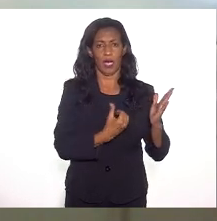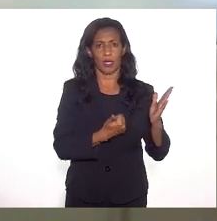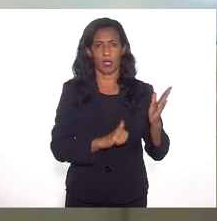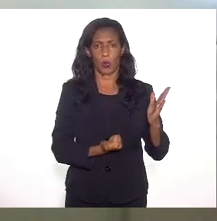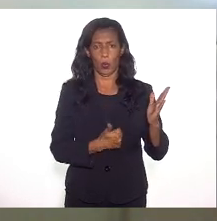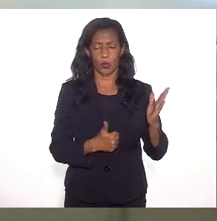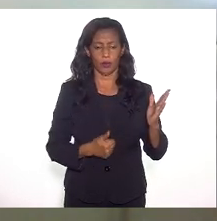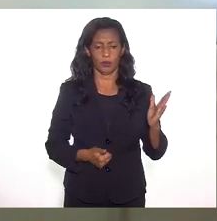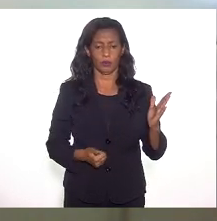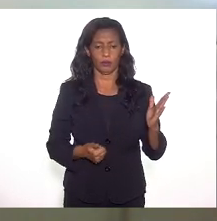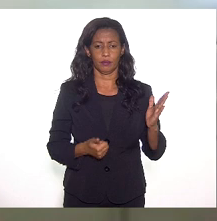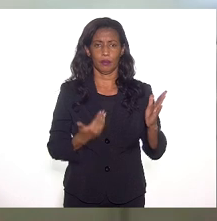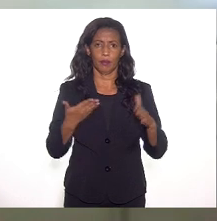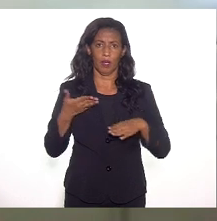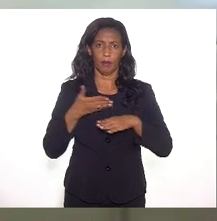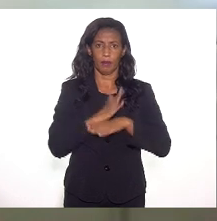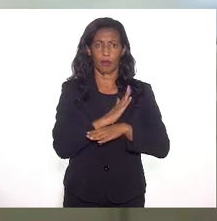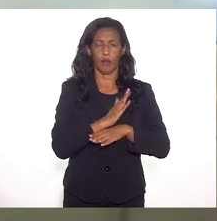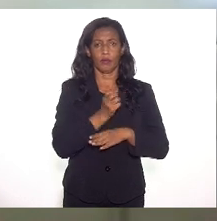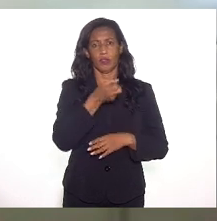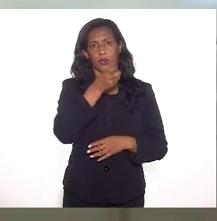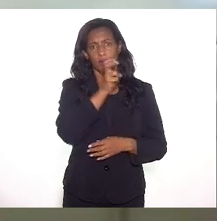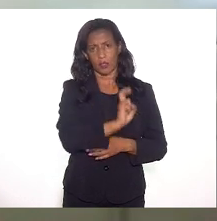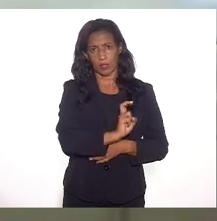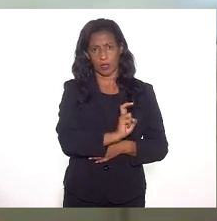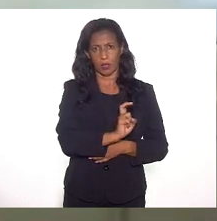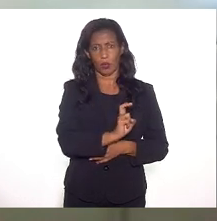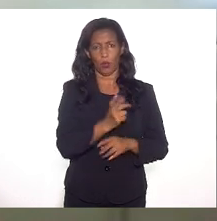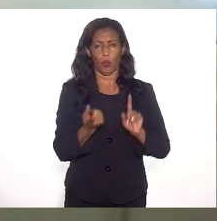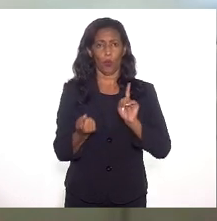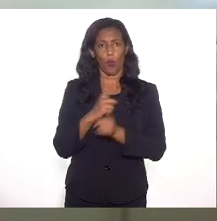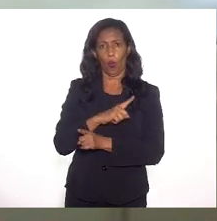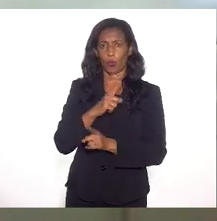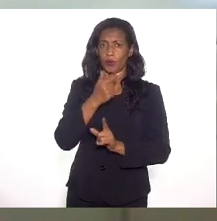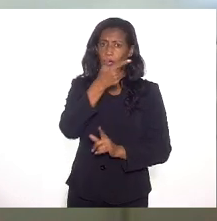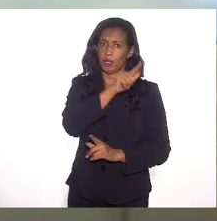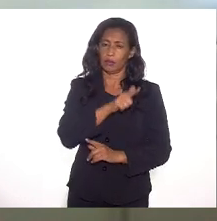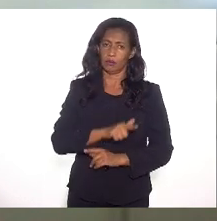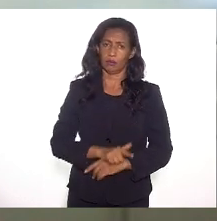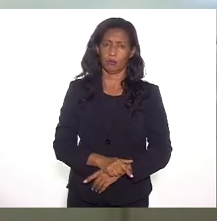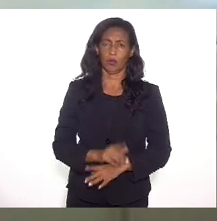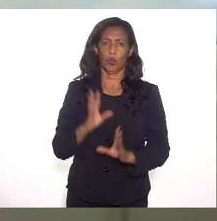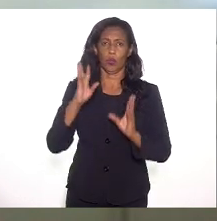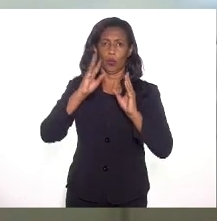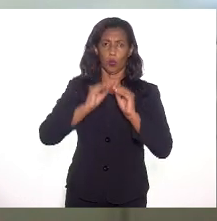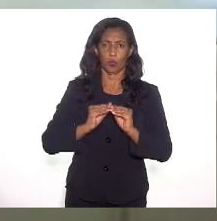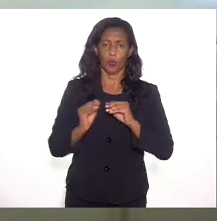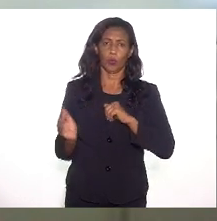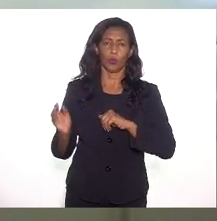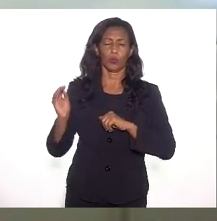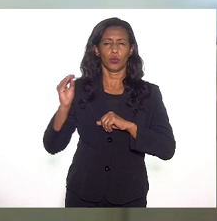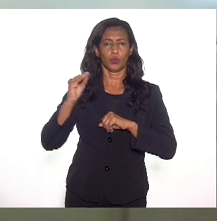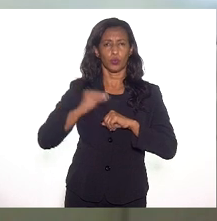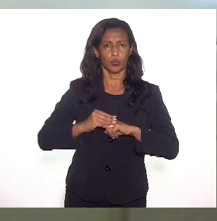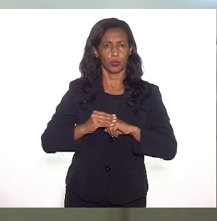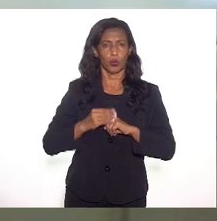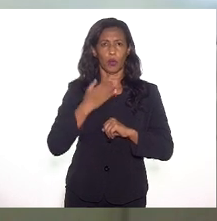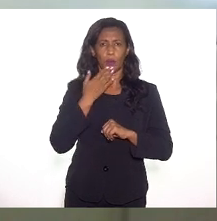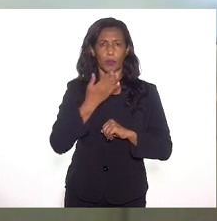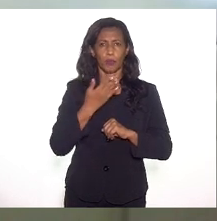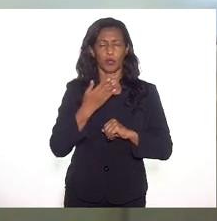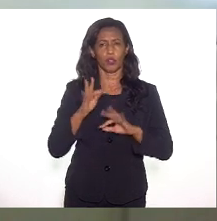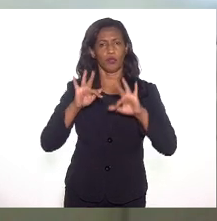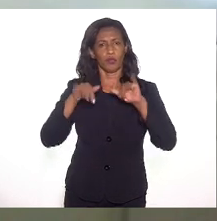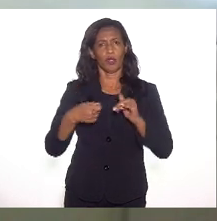11, pela aprovação da emenda 5, contrária às demais emendas, concluindo por substitutivo e pedindo forma final